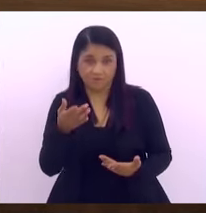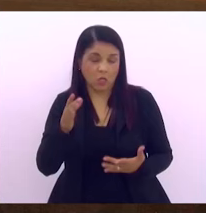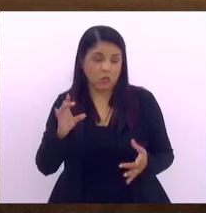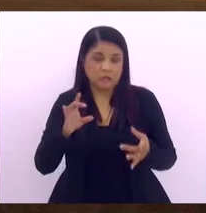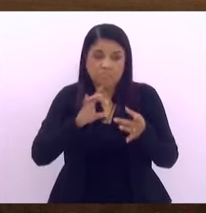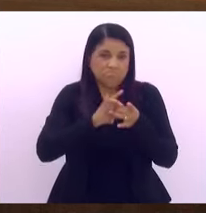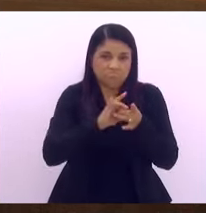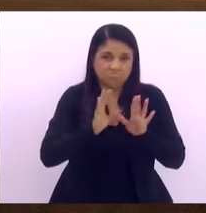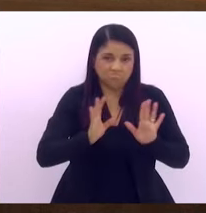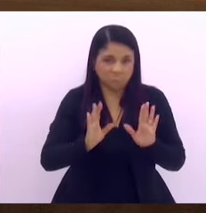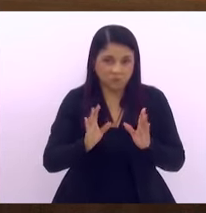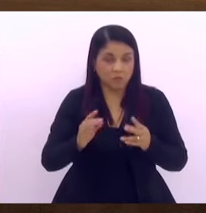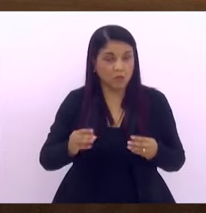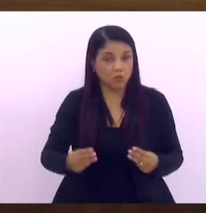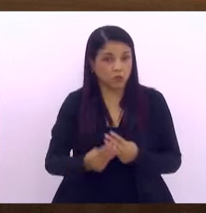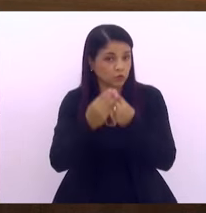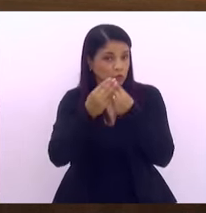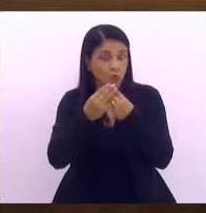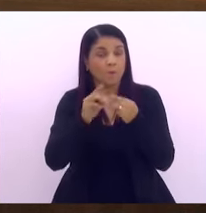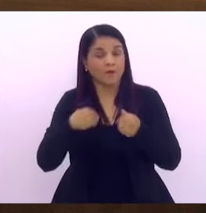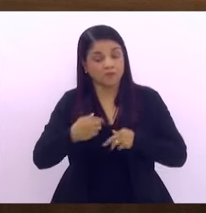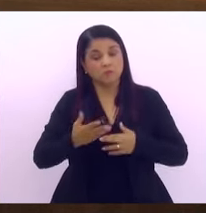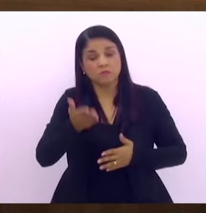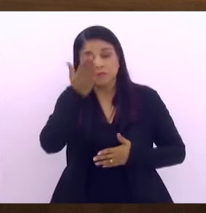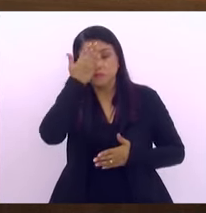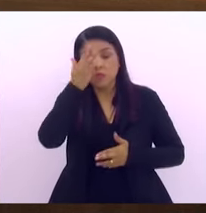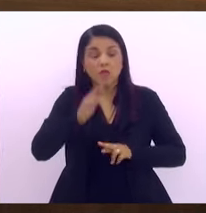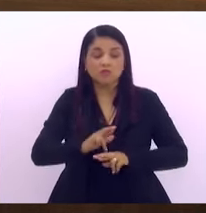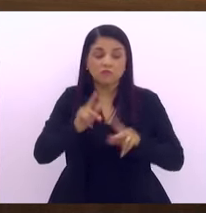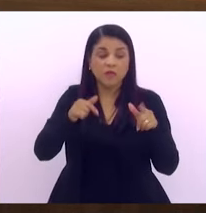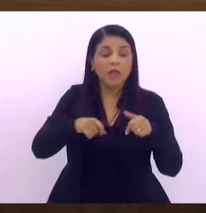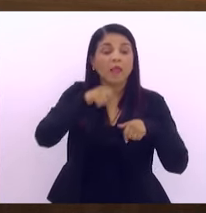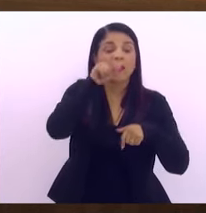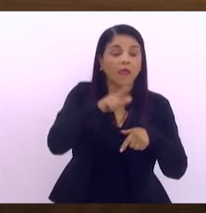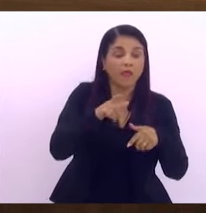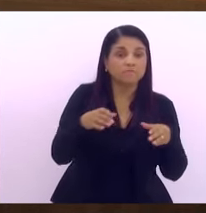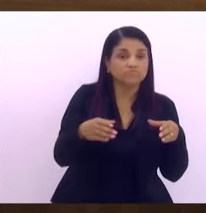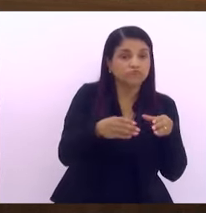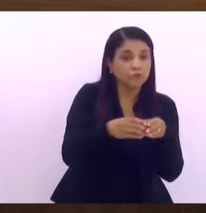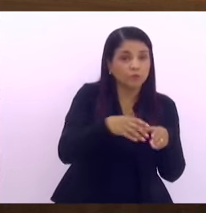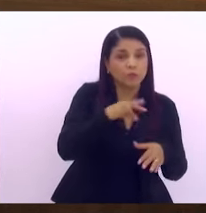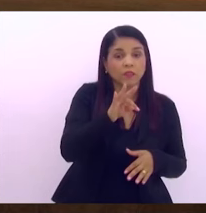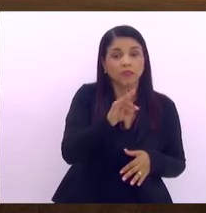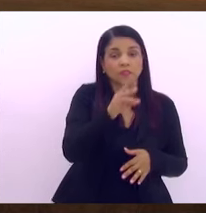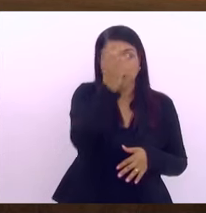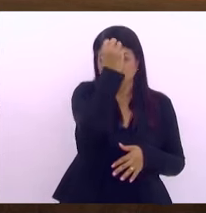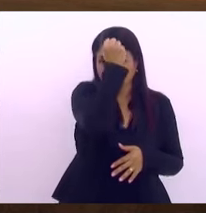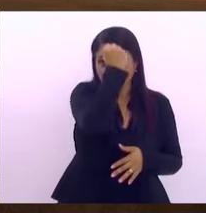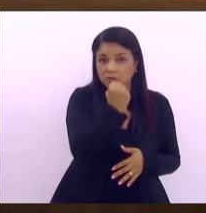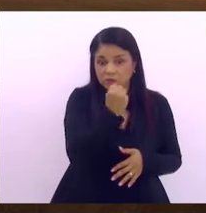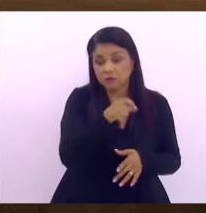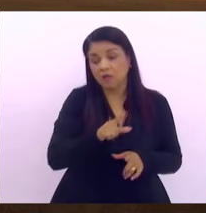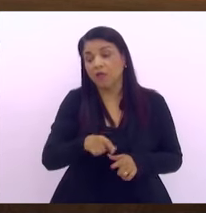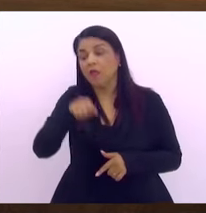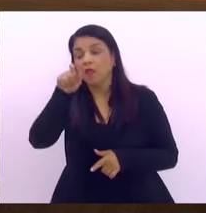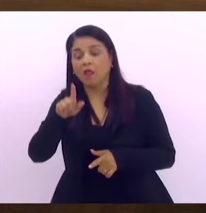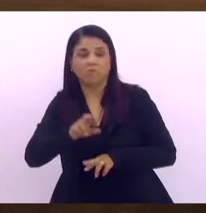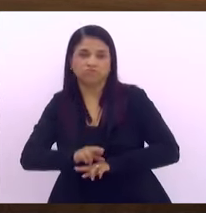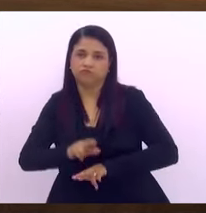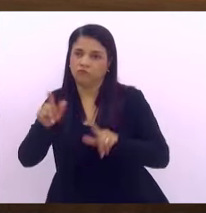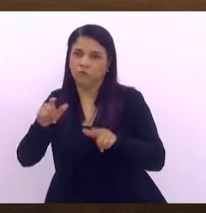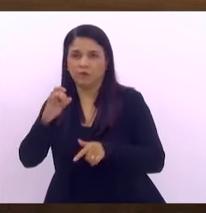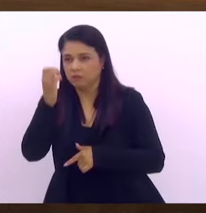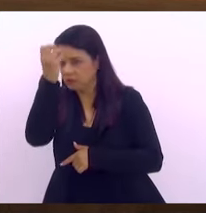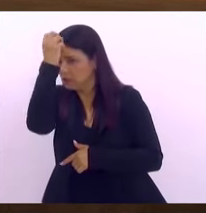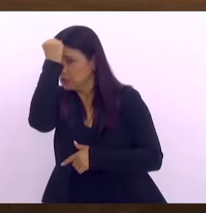povo judeu, mas eu sei diferenciar uma coisa, quem é terrorista e quem não é terrorista. Evidente. Então, senhor presidente,